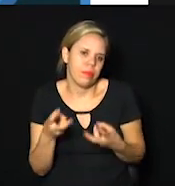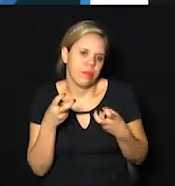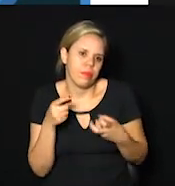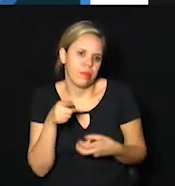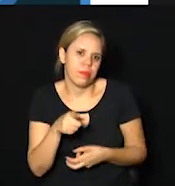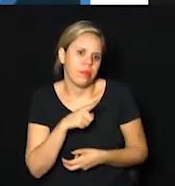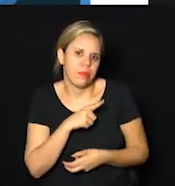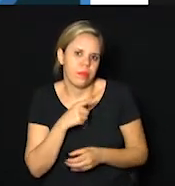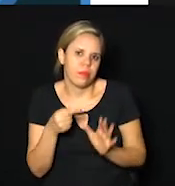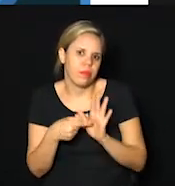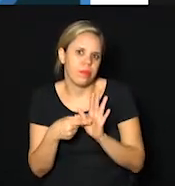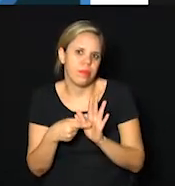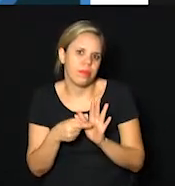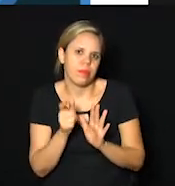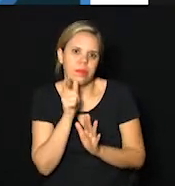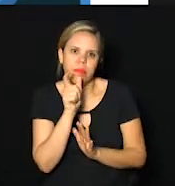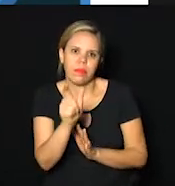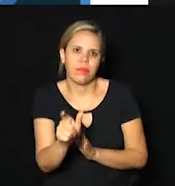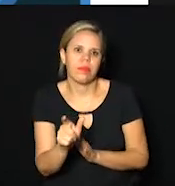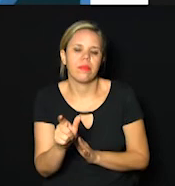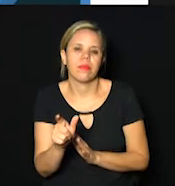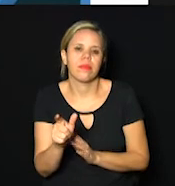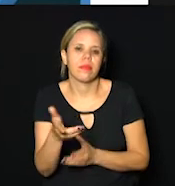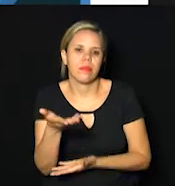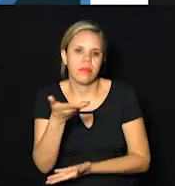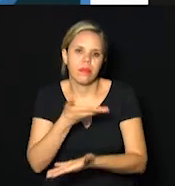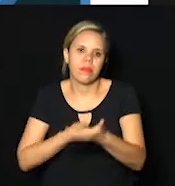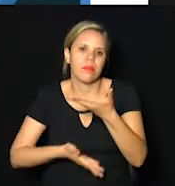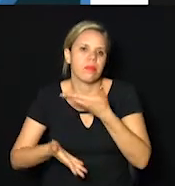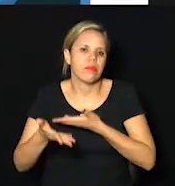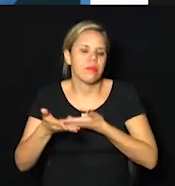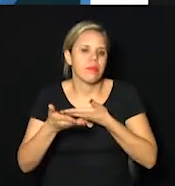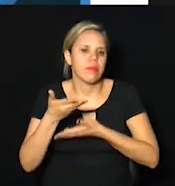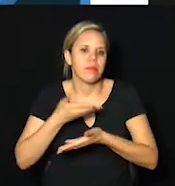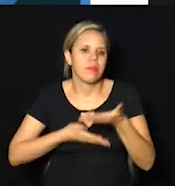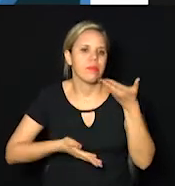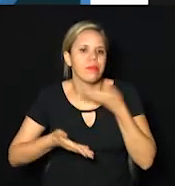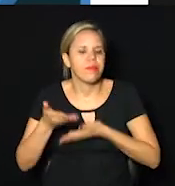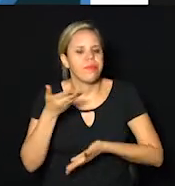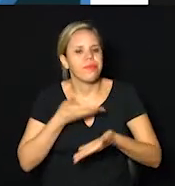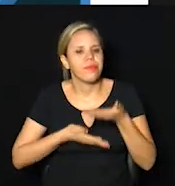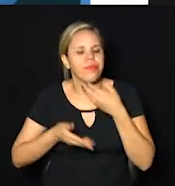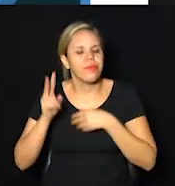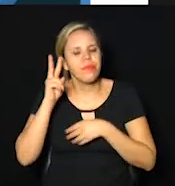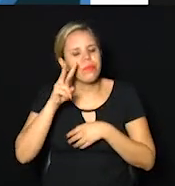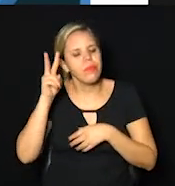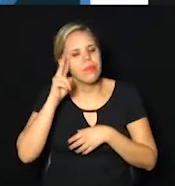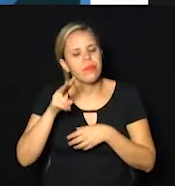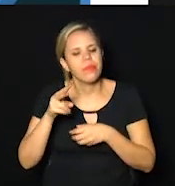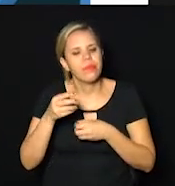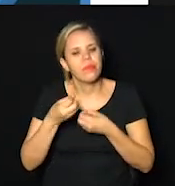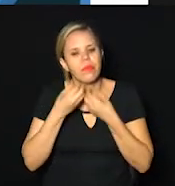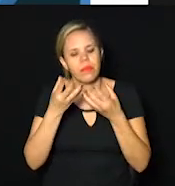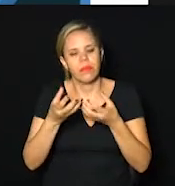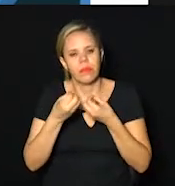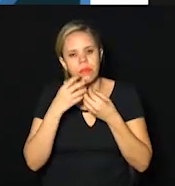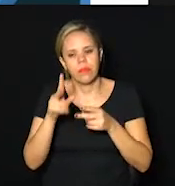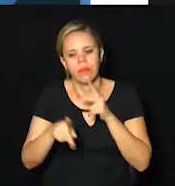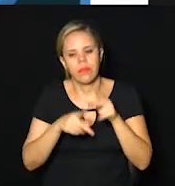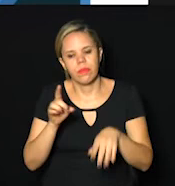um destaque ali para a palavra compartilhadas. Né? As pessoas não querem só ser ouvidas, não querem